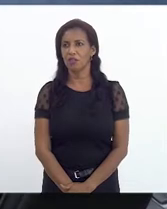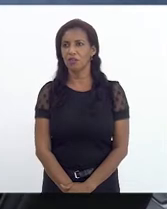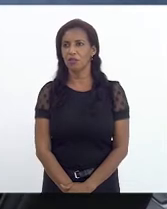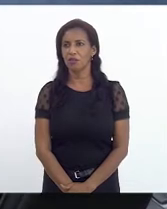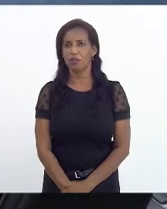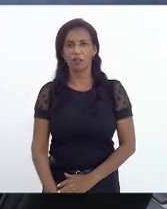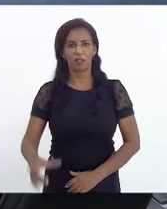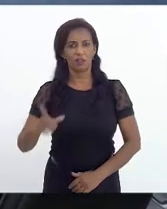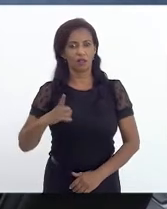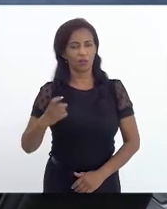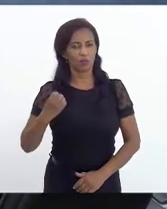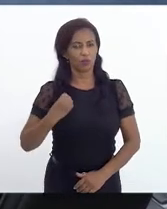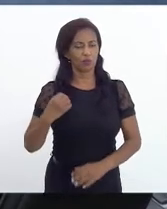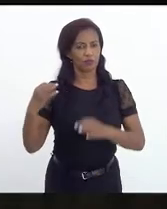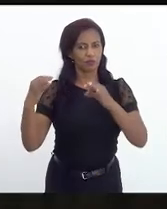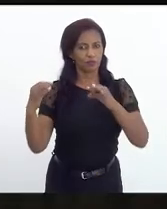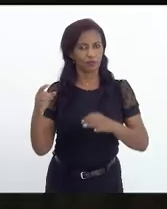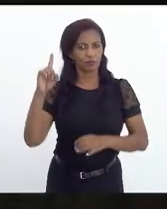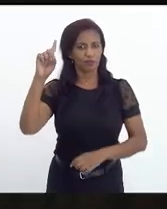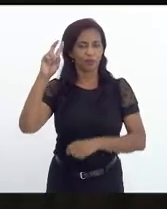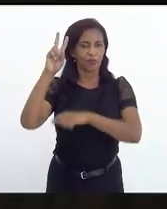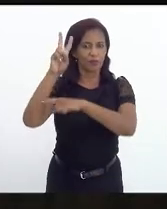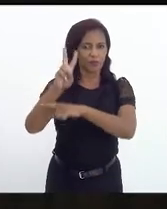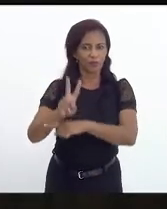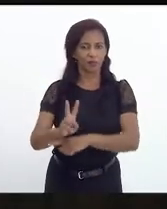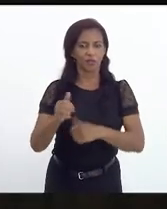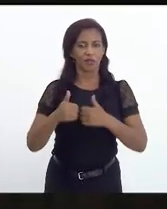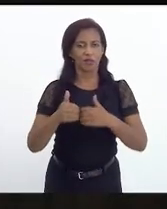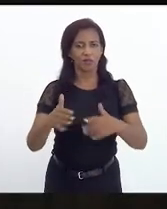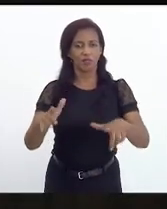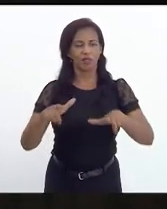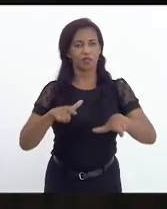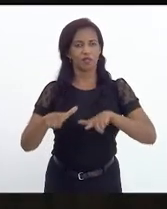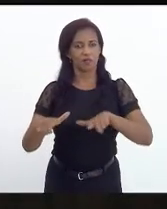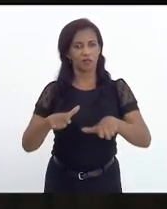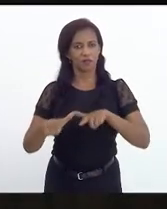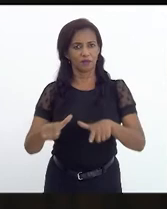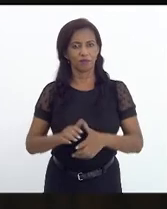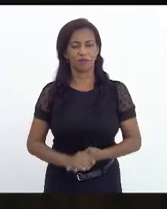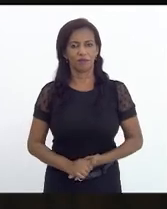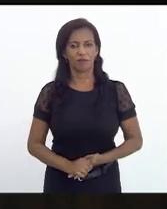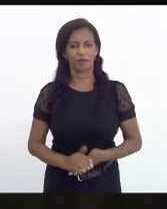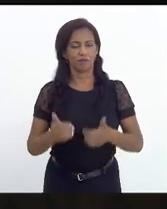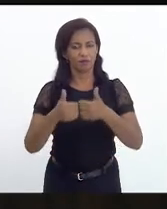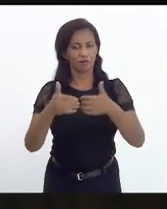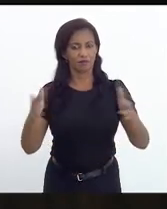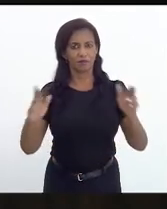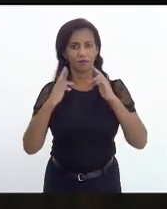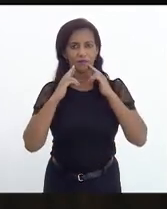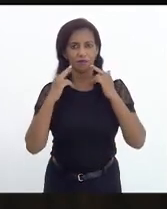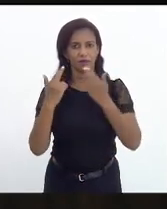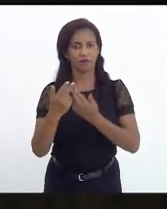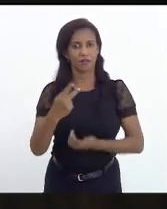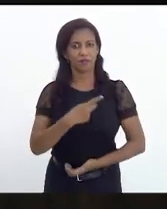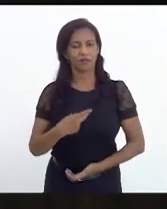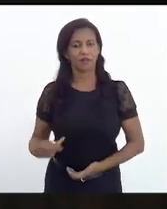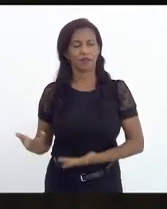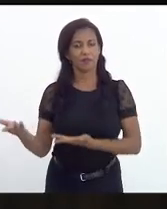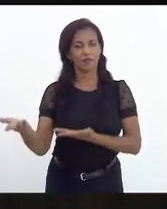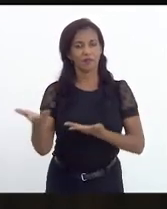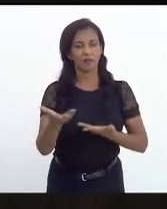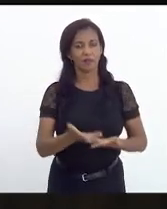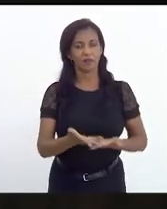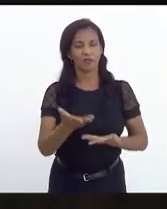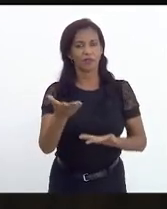Havendo número legal e sobre a proteção de Deus, iniciamos o nosso trabalho. Está aberta a sessão. A presidência convida